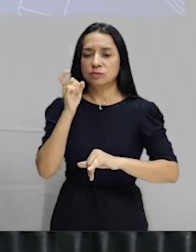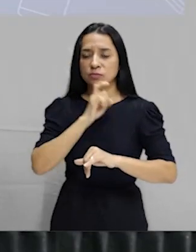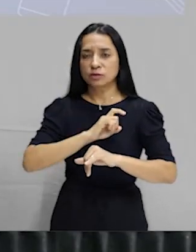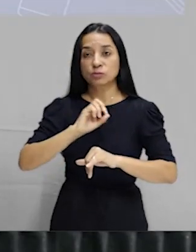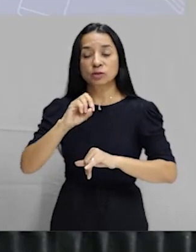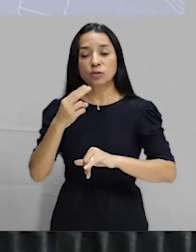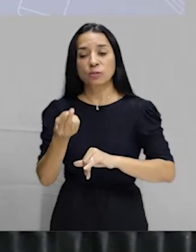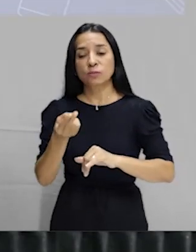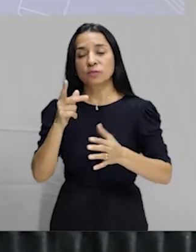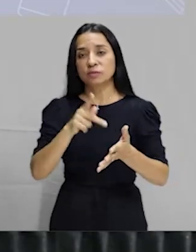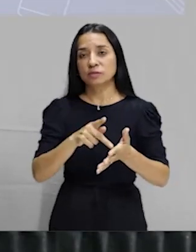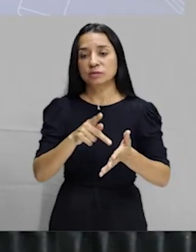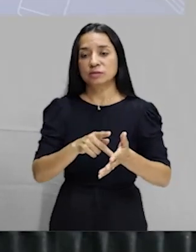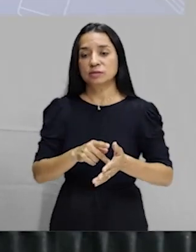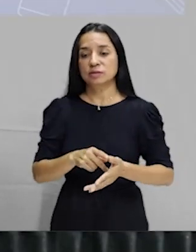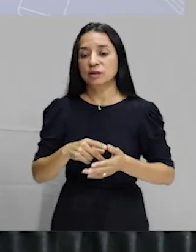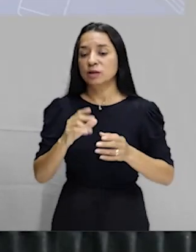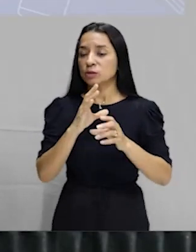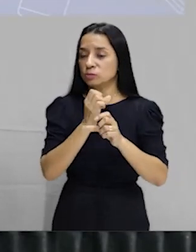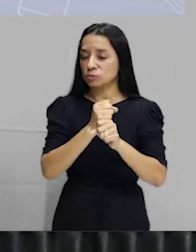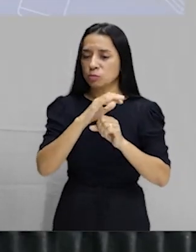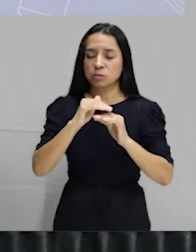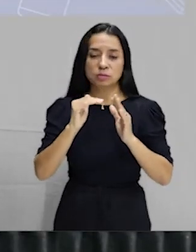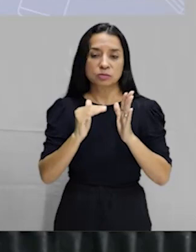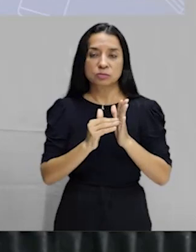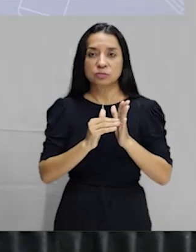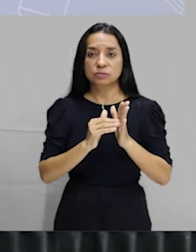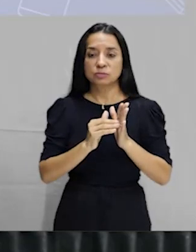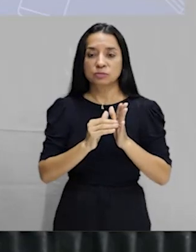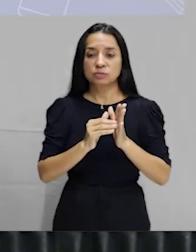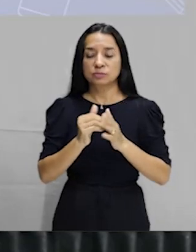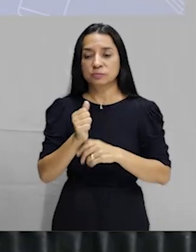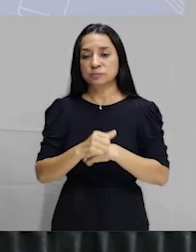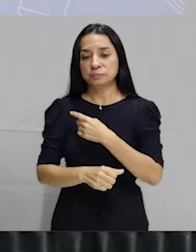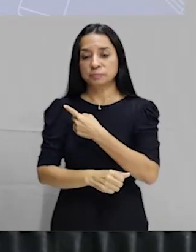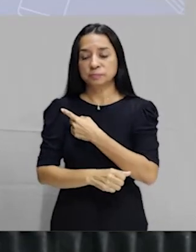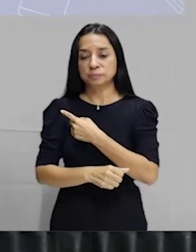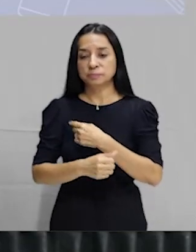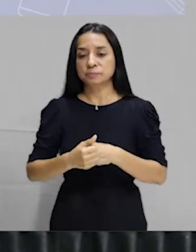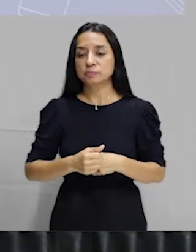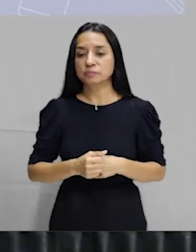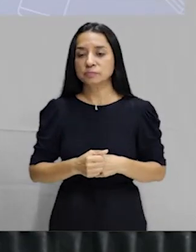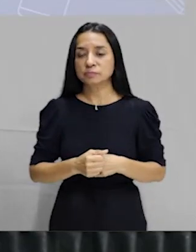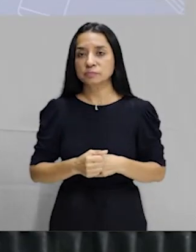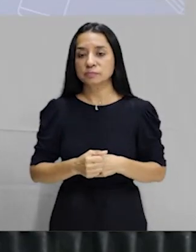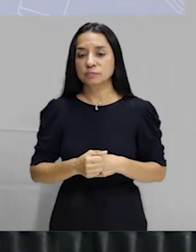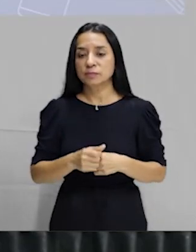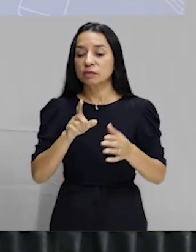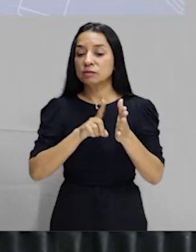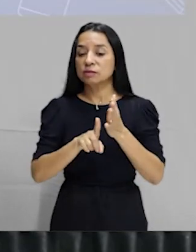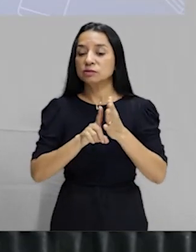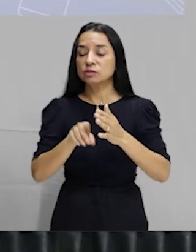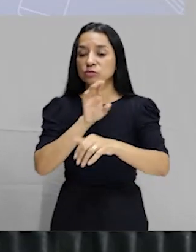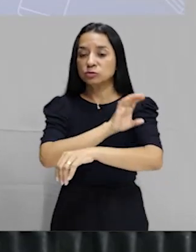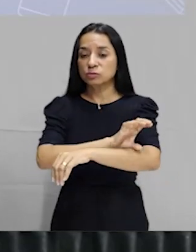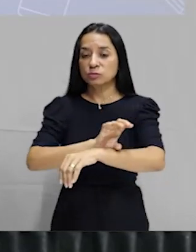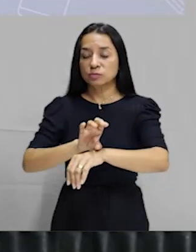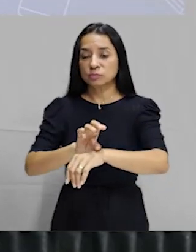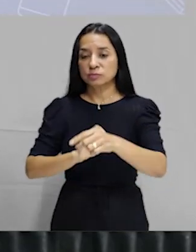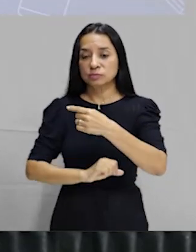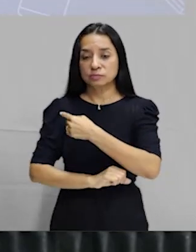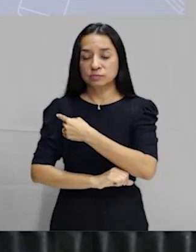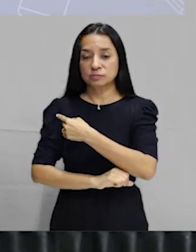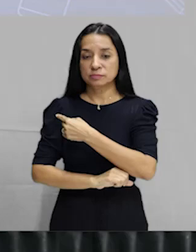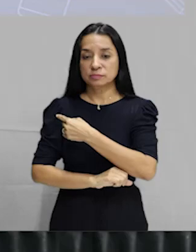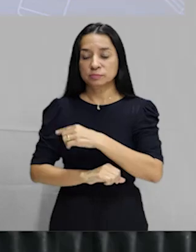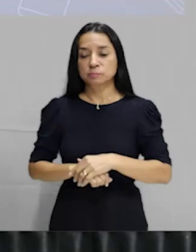mundo e igualaria lá o total que ele deu, tá? Aqui, questão de concurso, não, essa aqui, se não me falha a memória, é do IFAL,